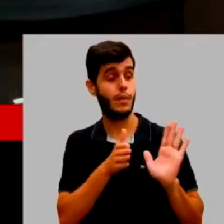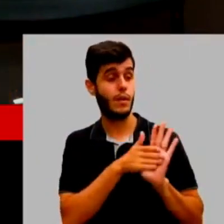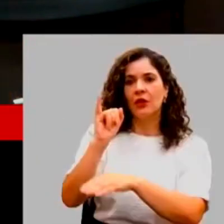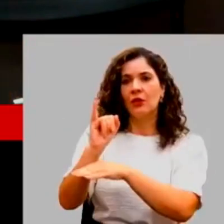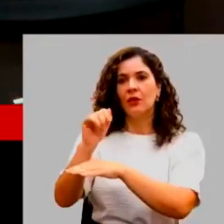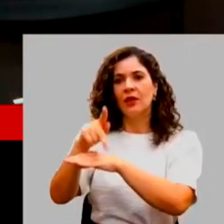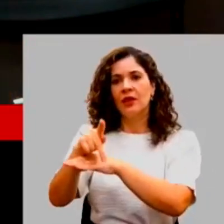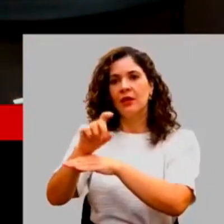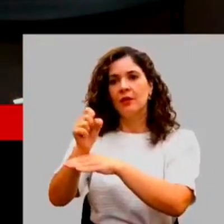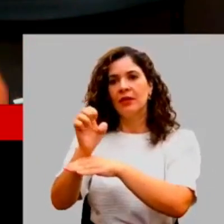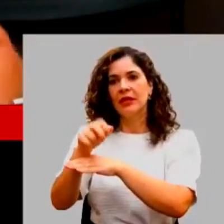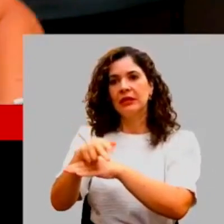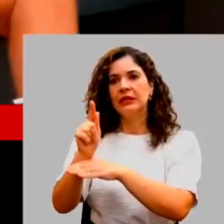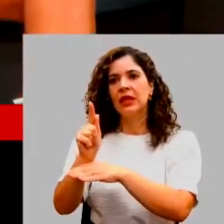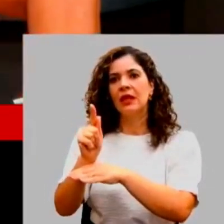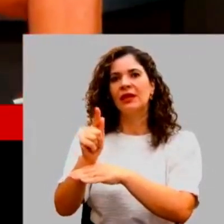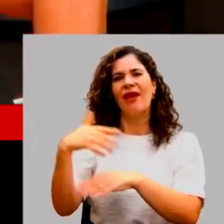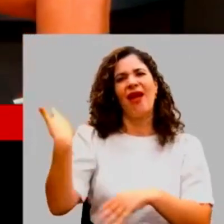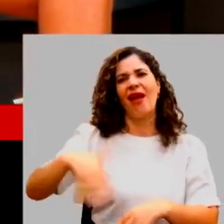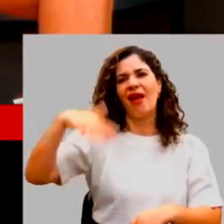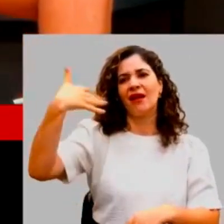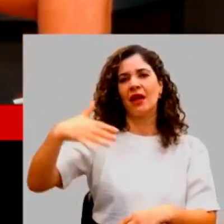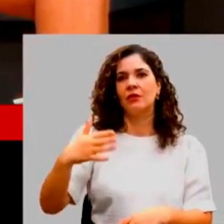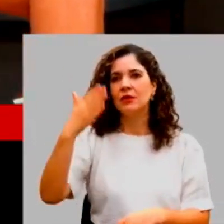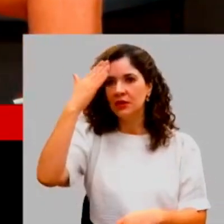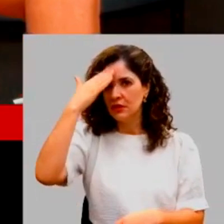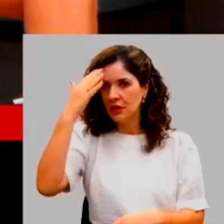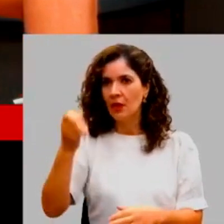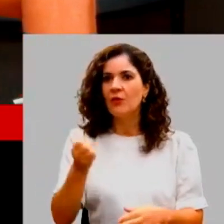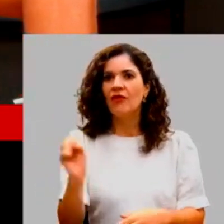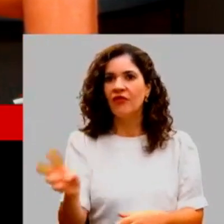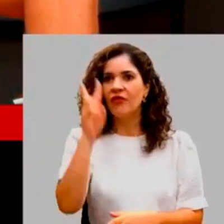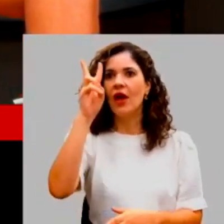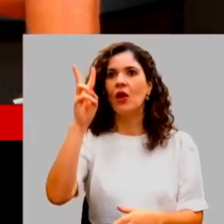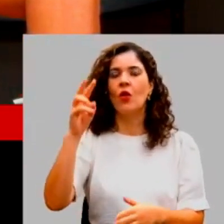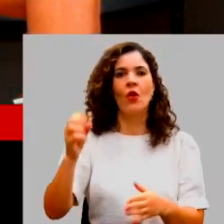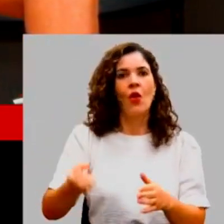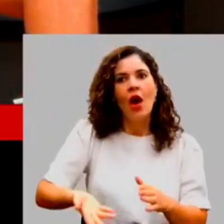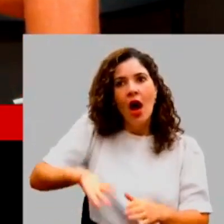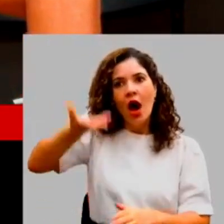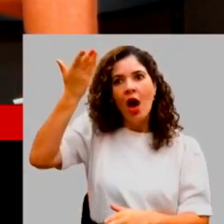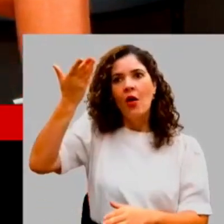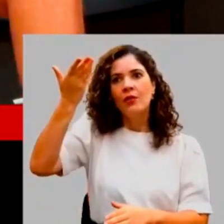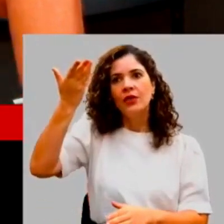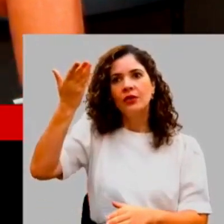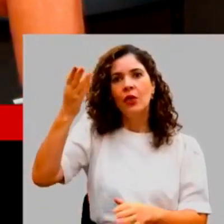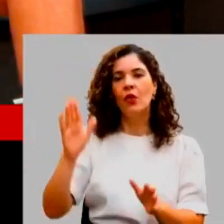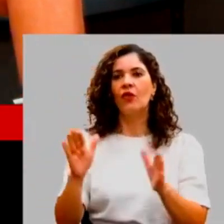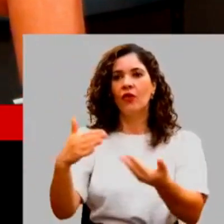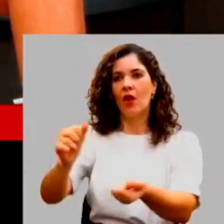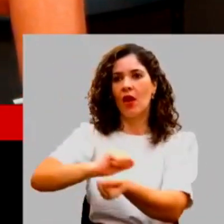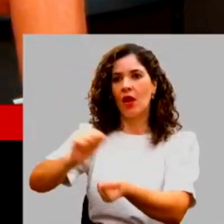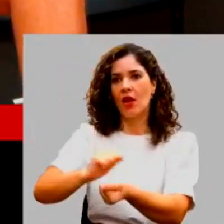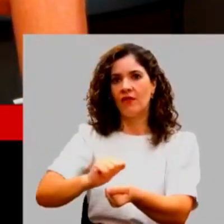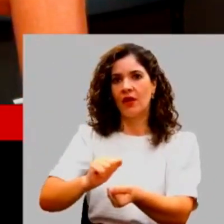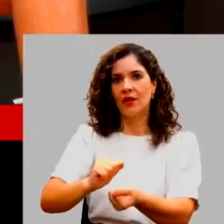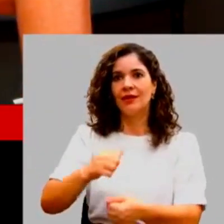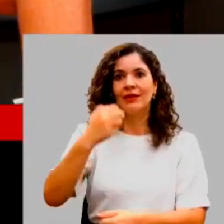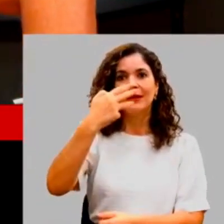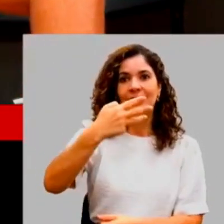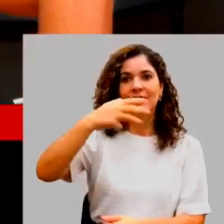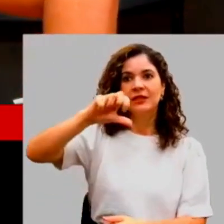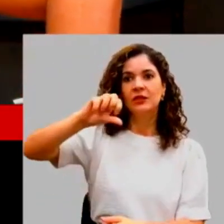acontece sabe quanto que deu de aumento só de lavanderia 398 por.